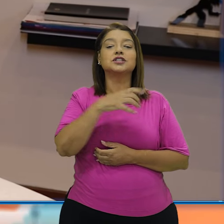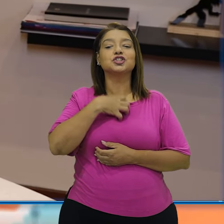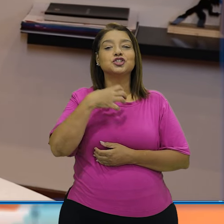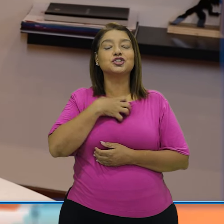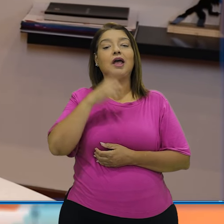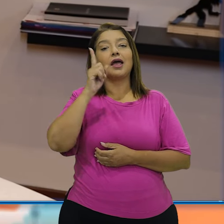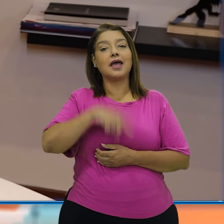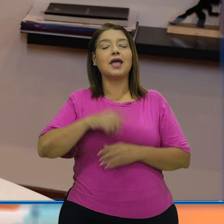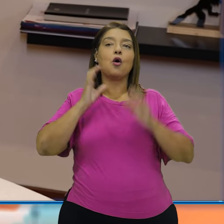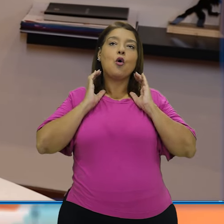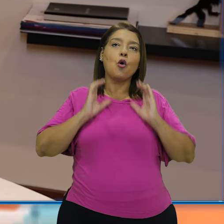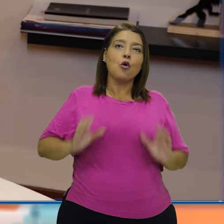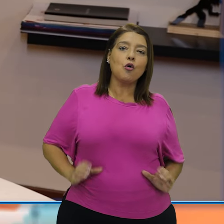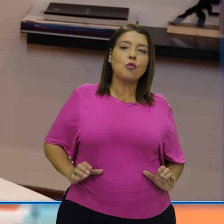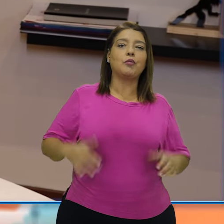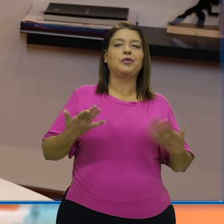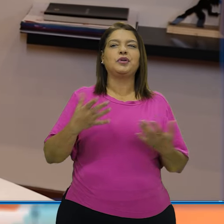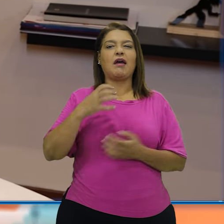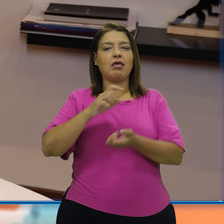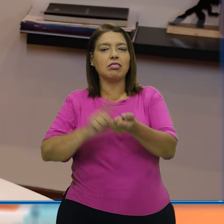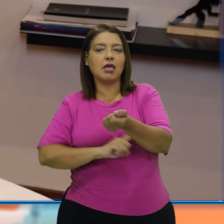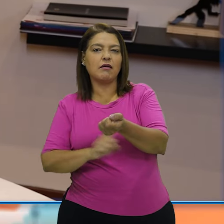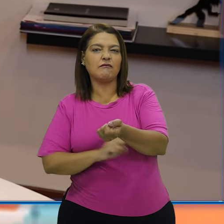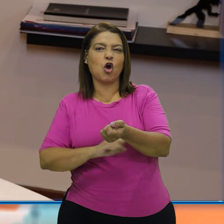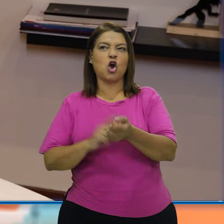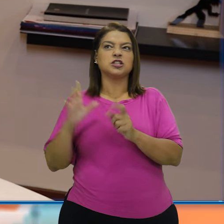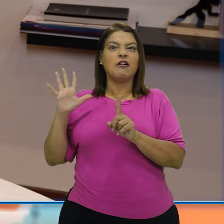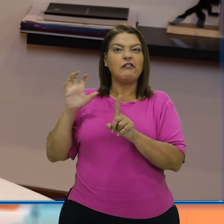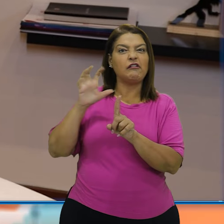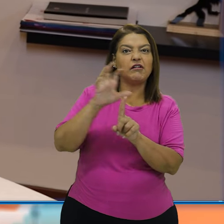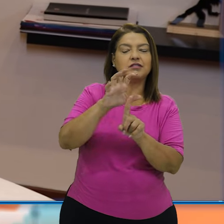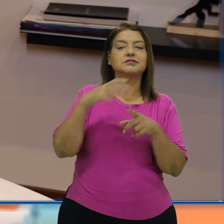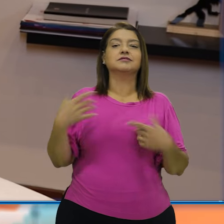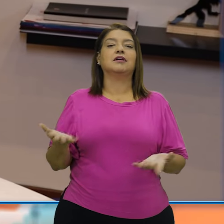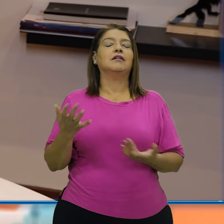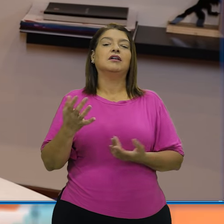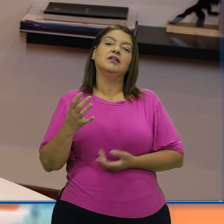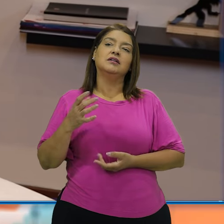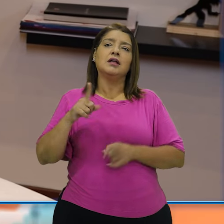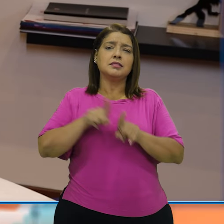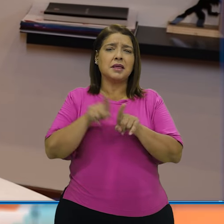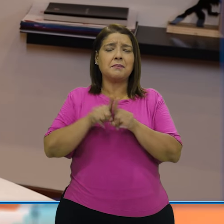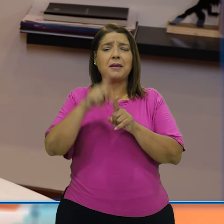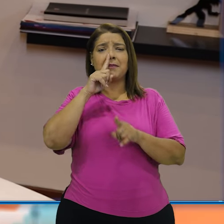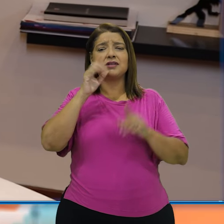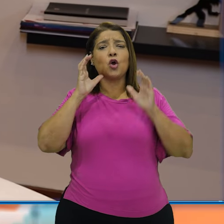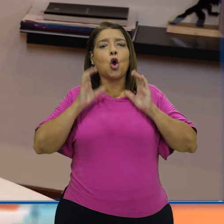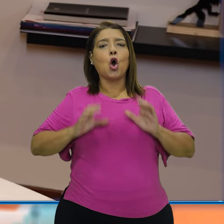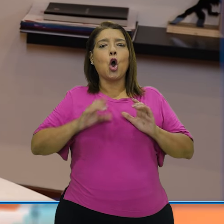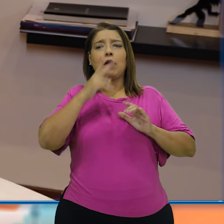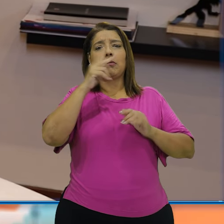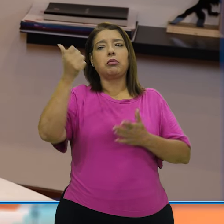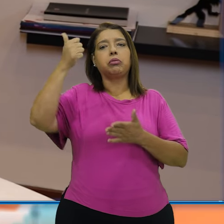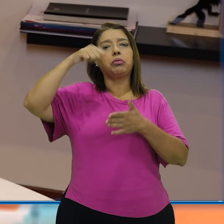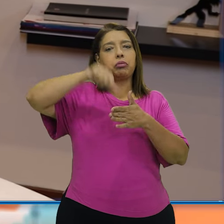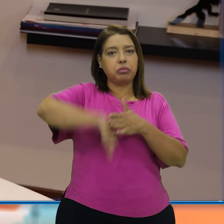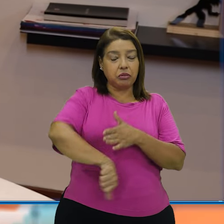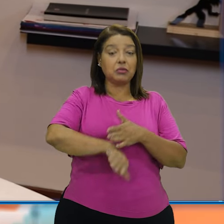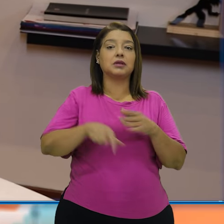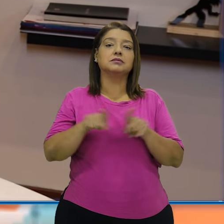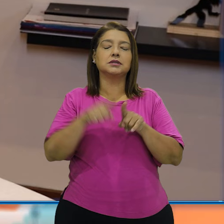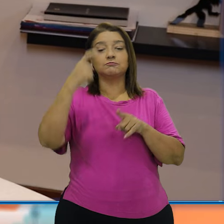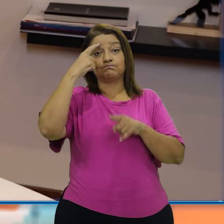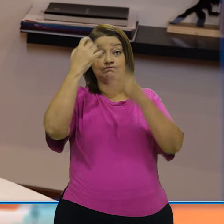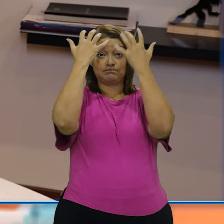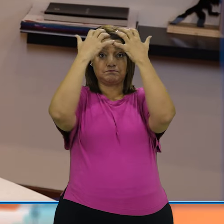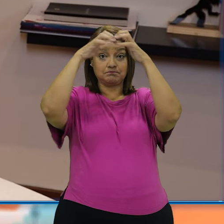estão alterações comportamentais, como a irritabilidade, a agressividade ou comportamentos regressivos, além de dificuldades cognitivas,